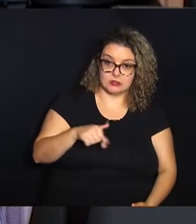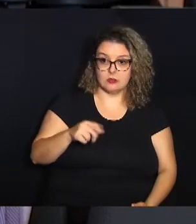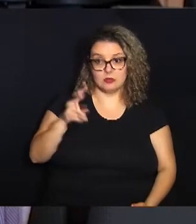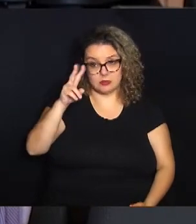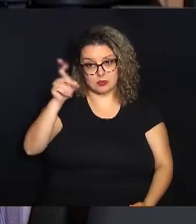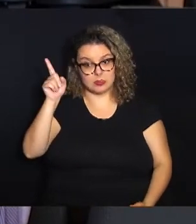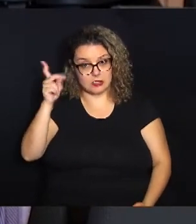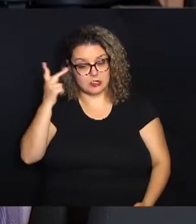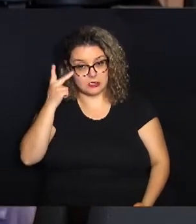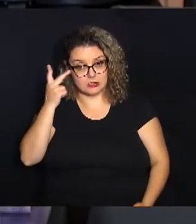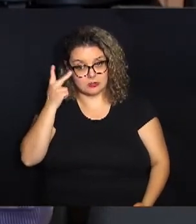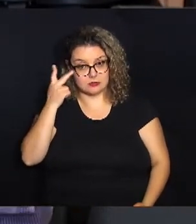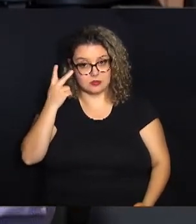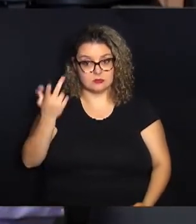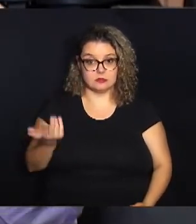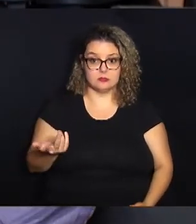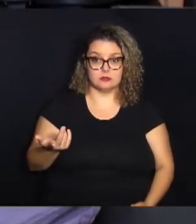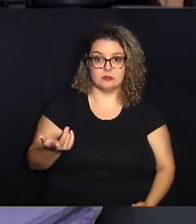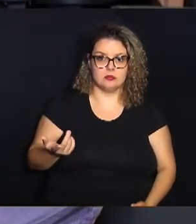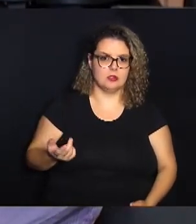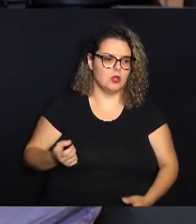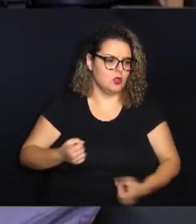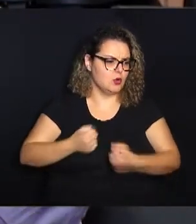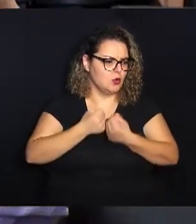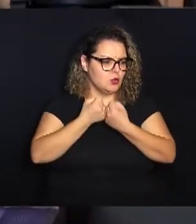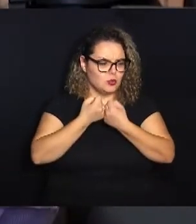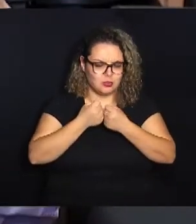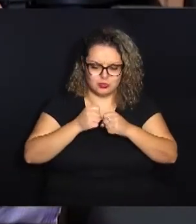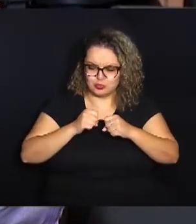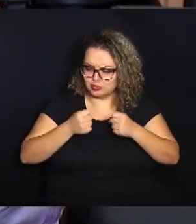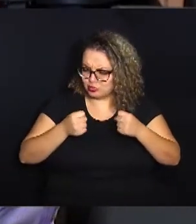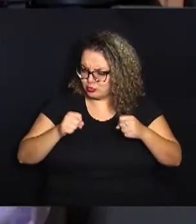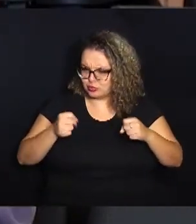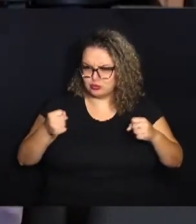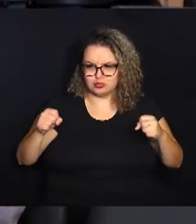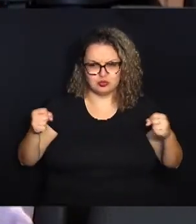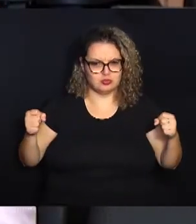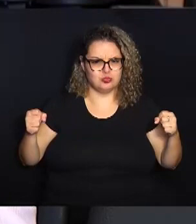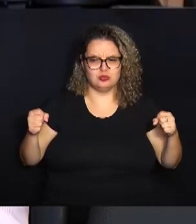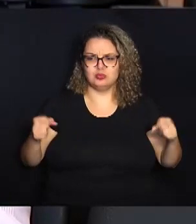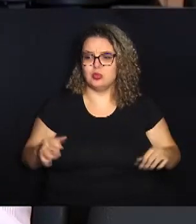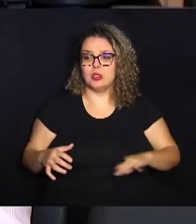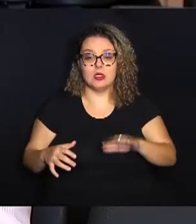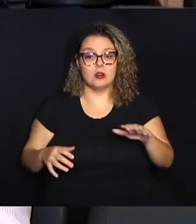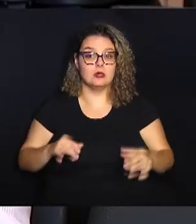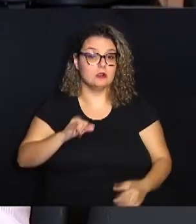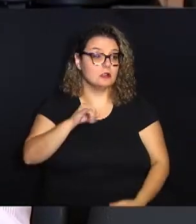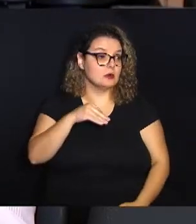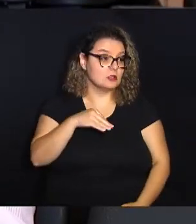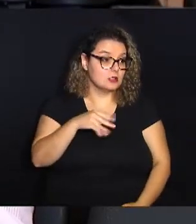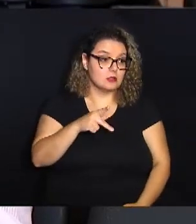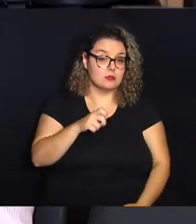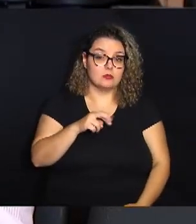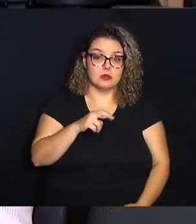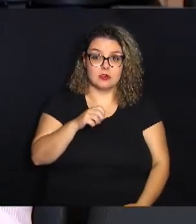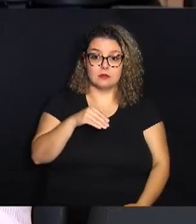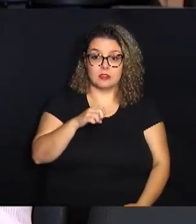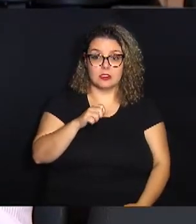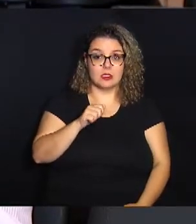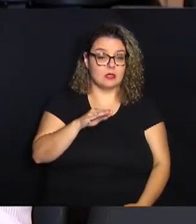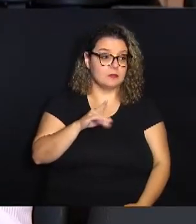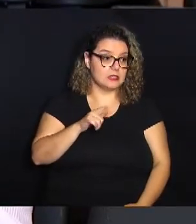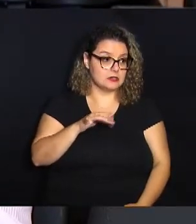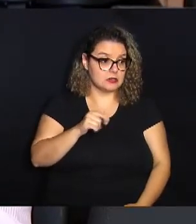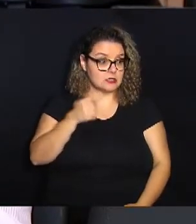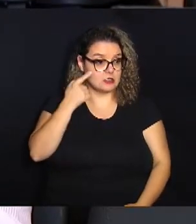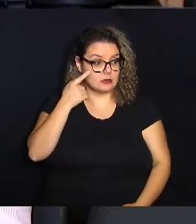Paulo, eles são imensos e são áreas impermeabilizadas. É possível pensar